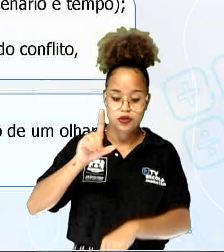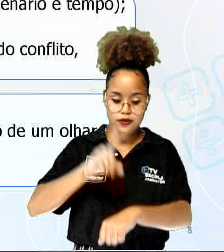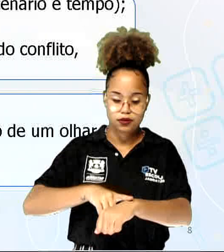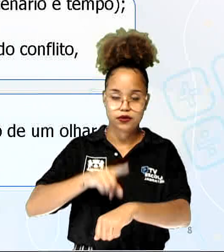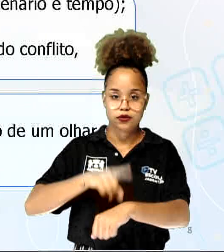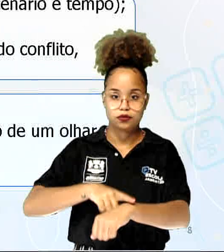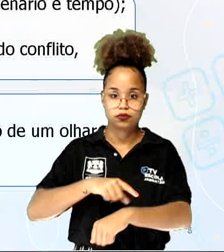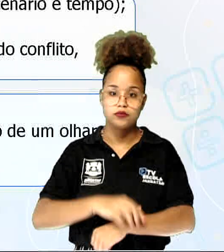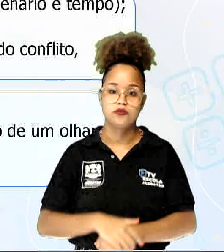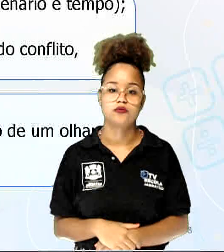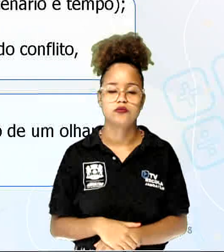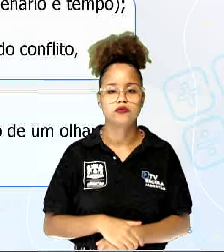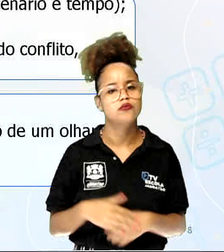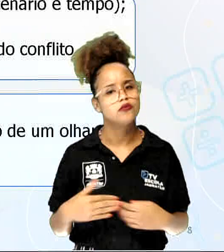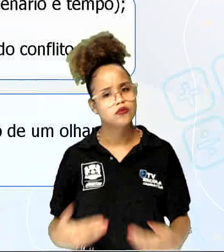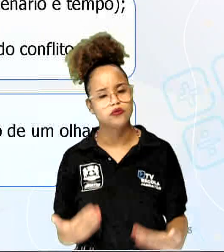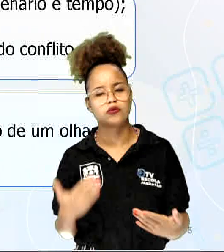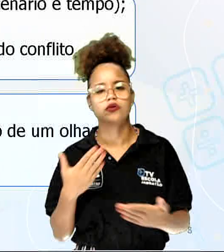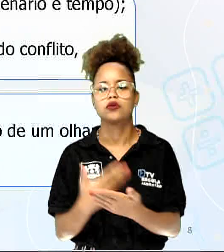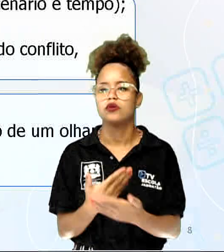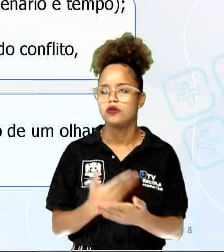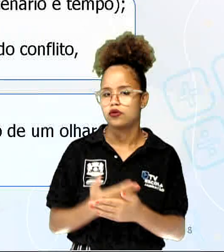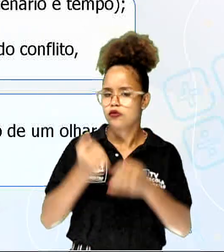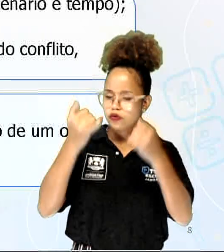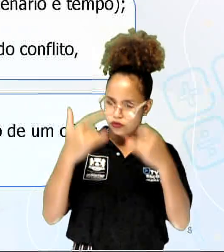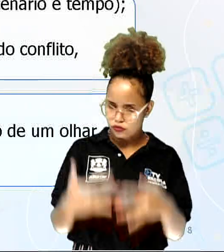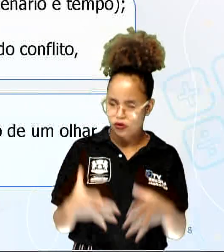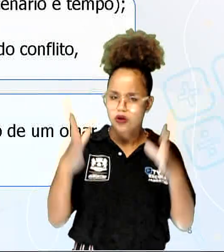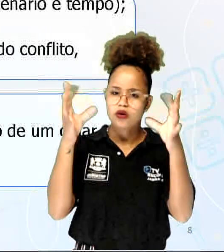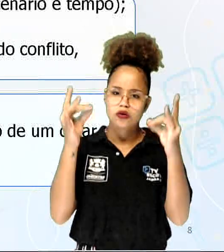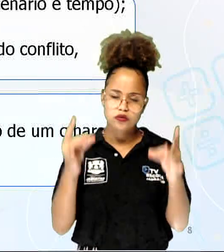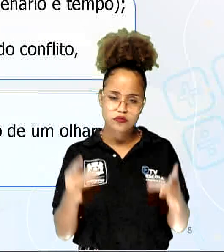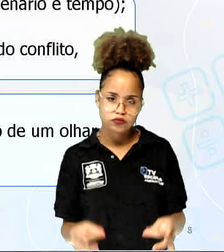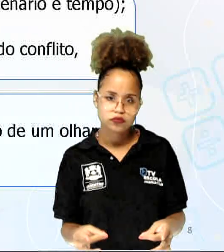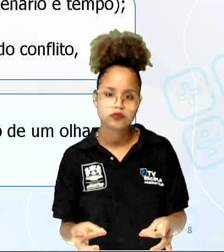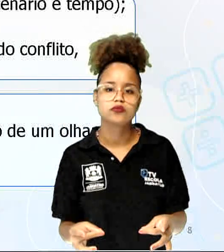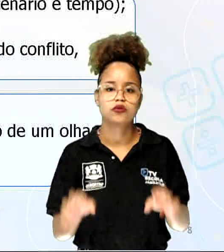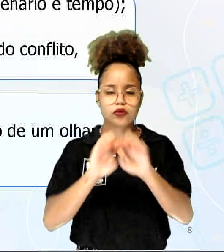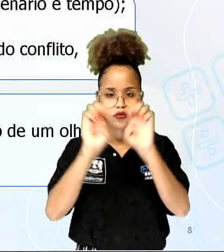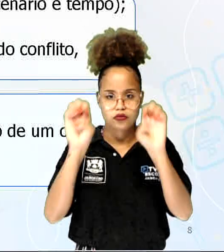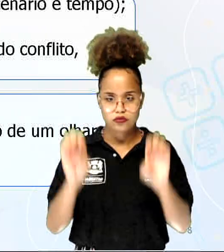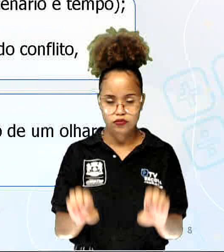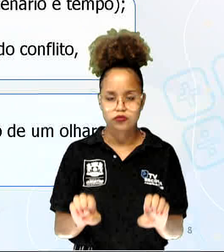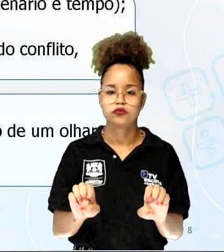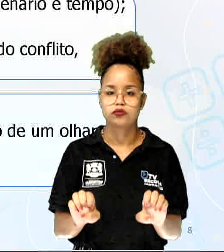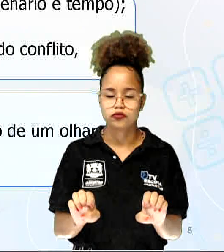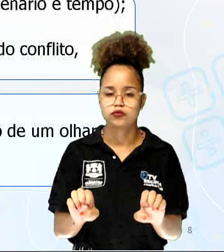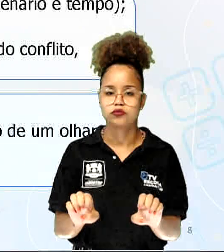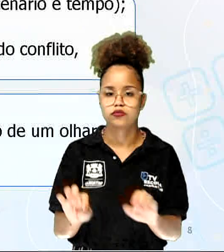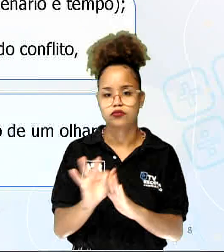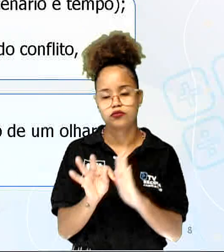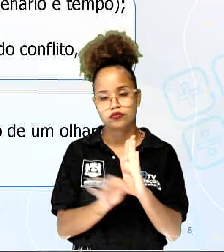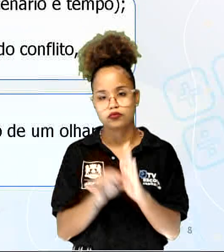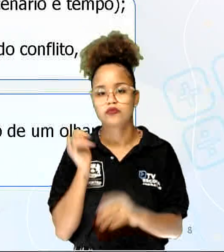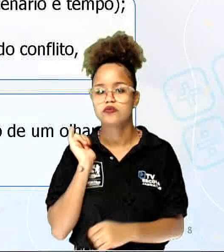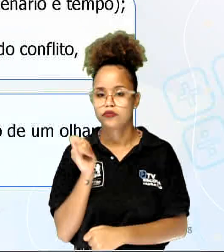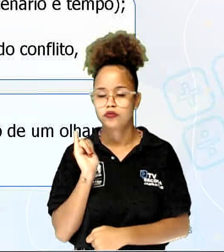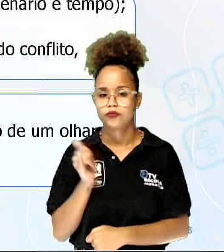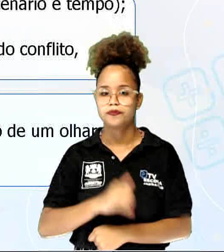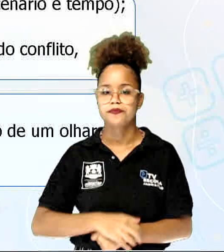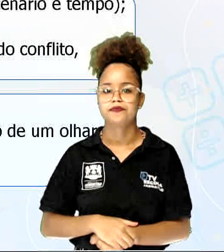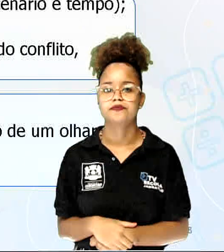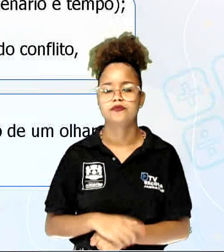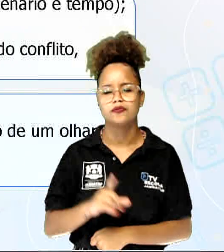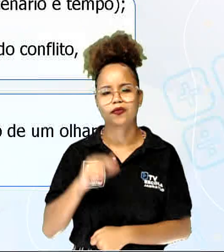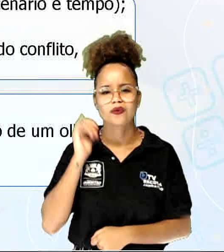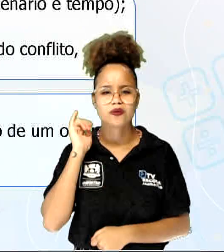No decorrer das aulas, eu vou explicando mais detalhadamente a questão da estrutura do texto narrativo. É uma